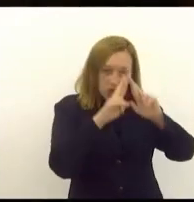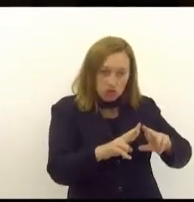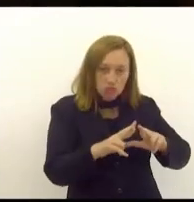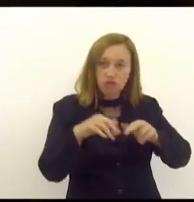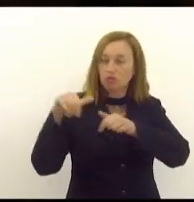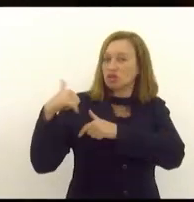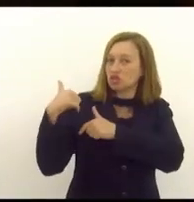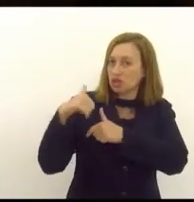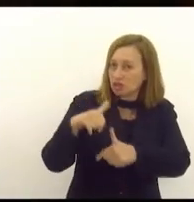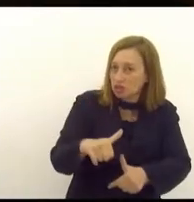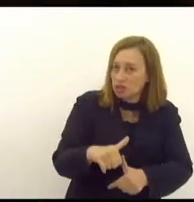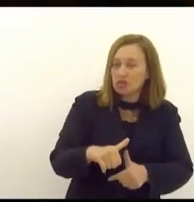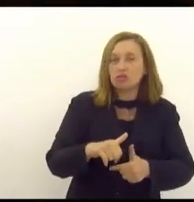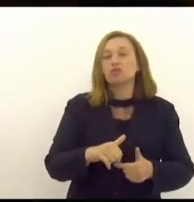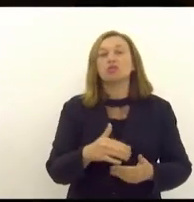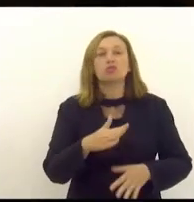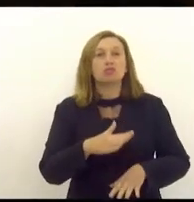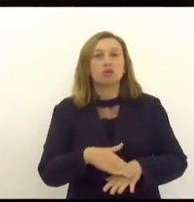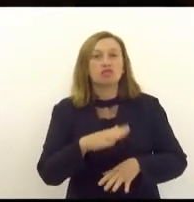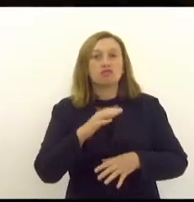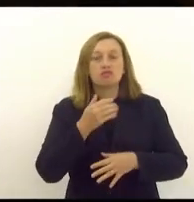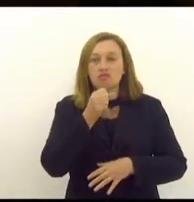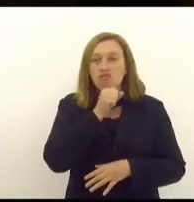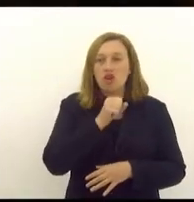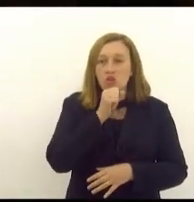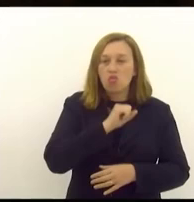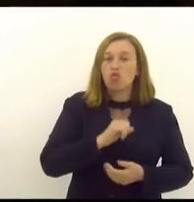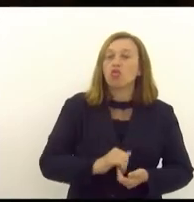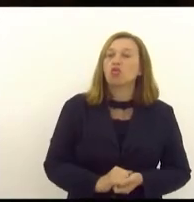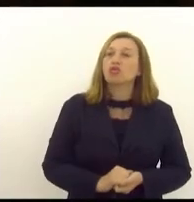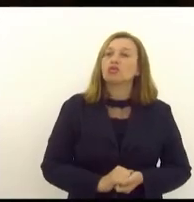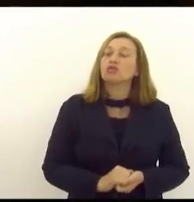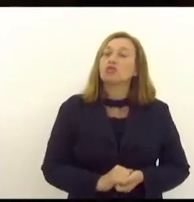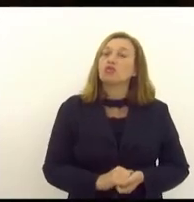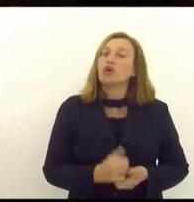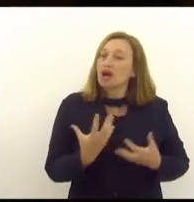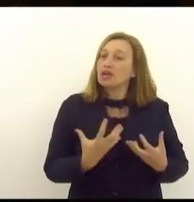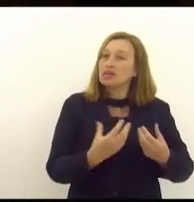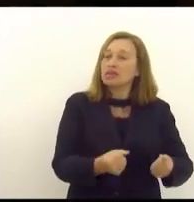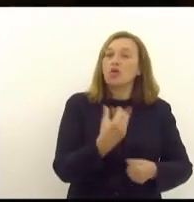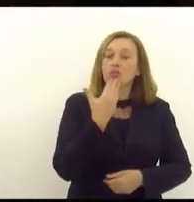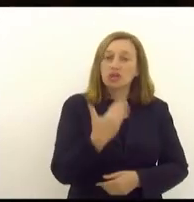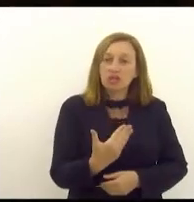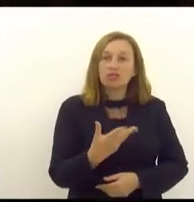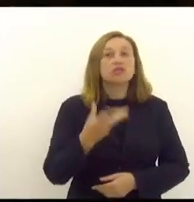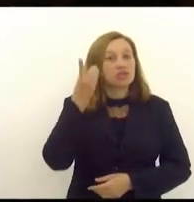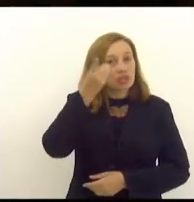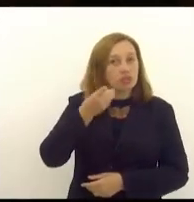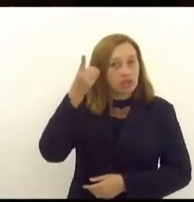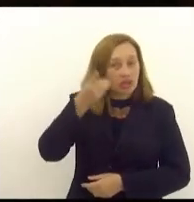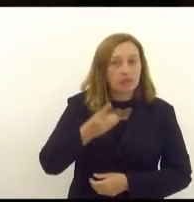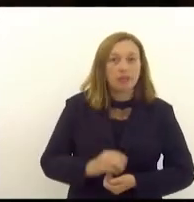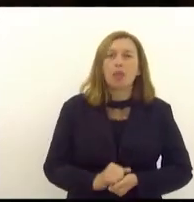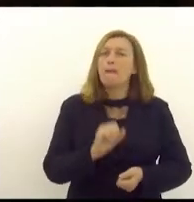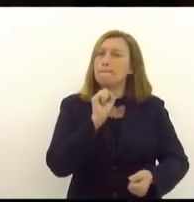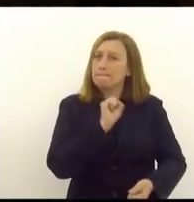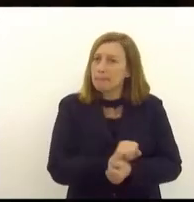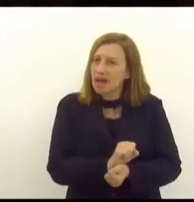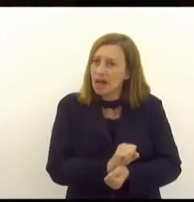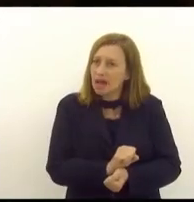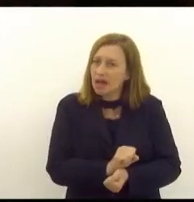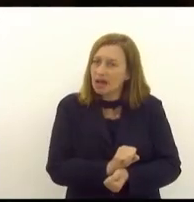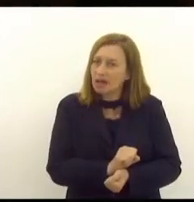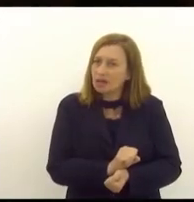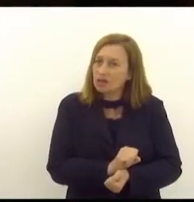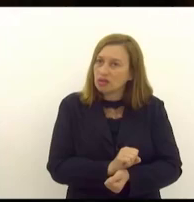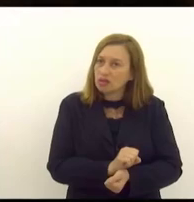que respeitam os mais velhos vou atender o pedido desse deputado vamos parar de você